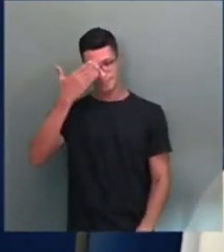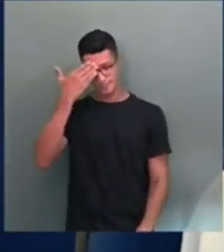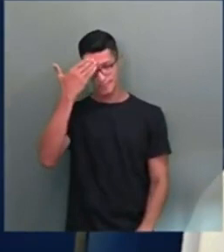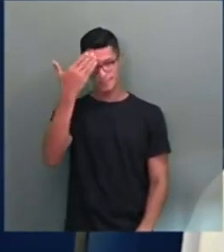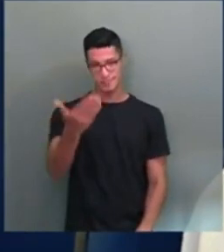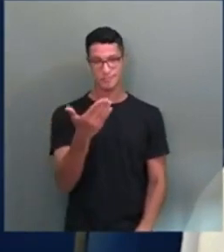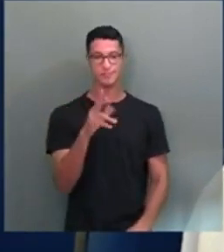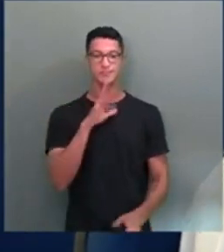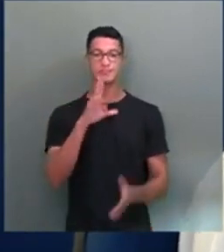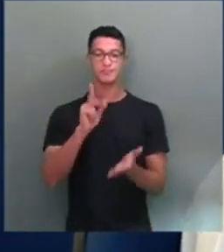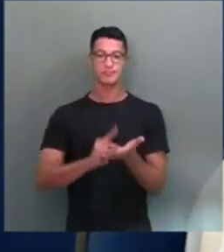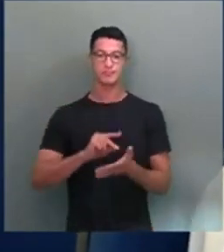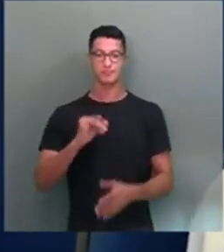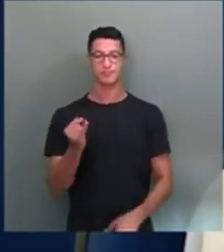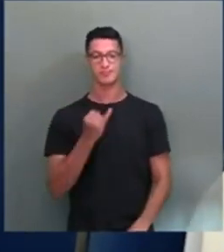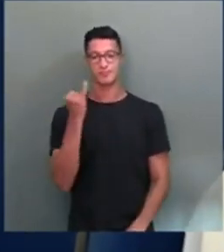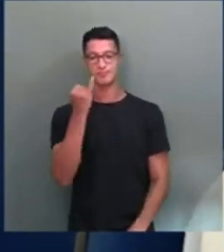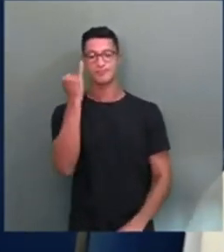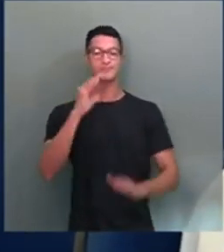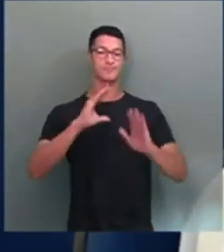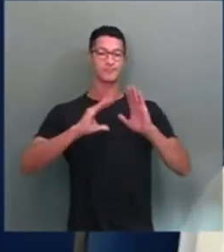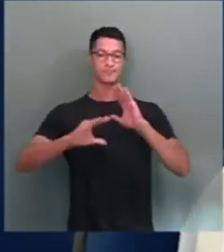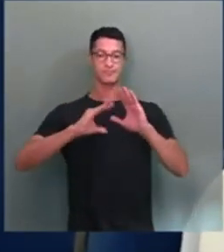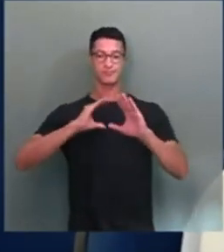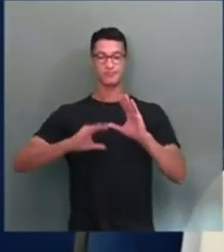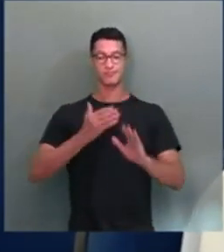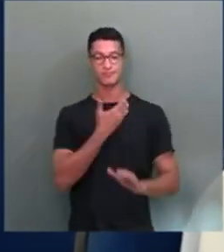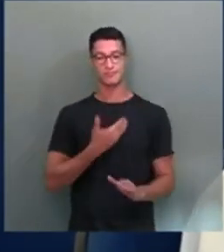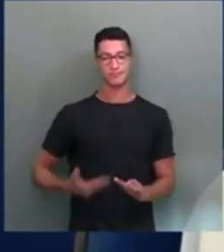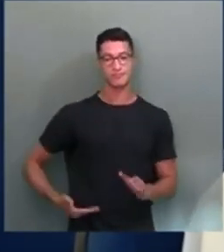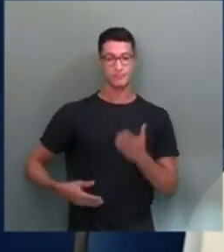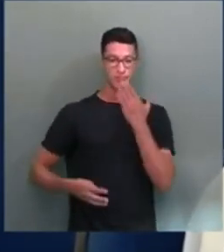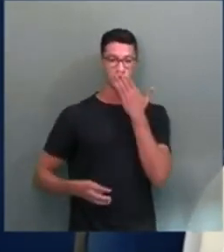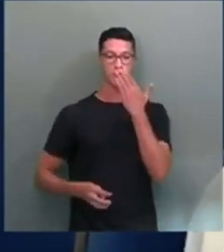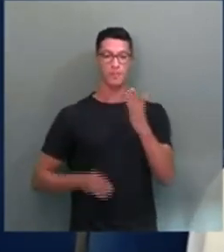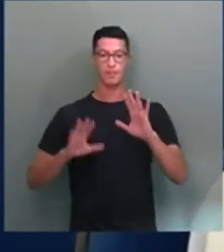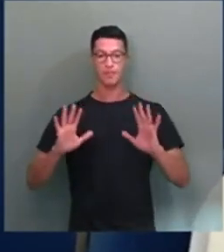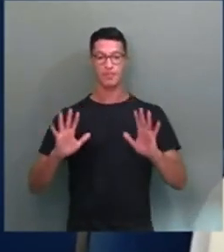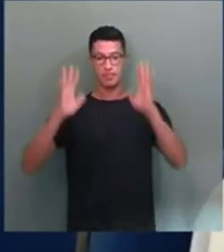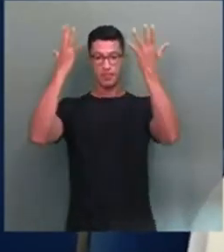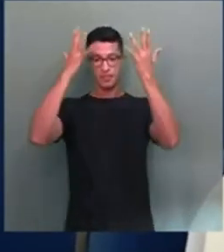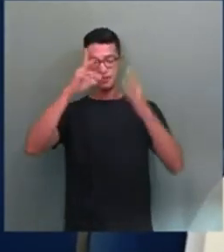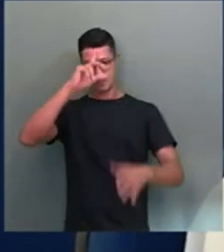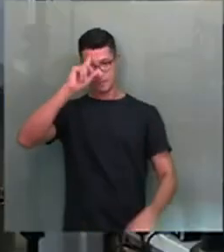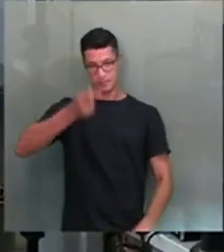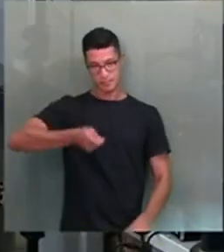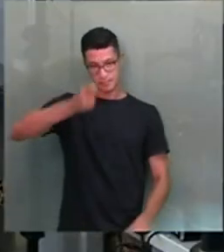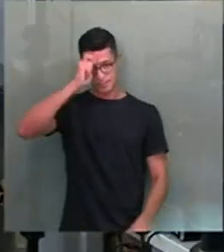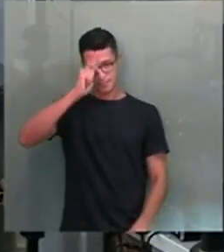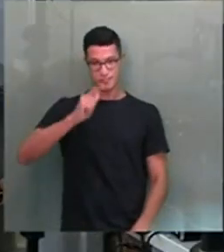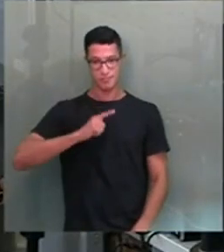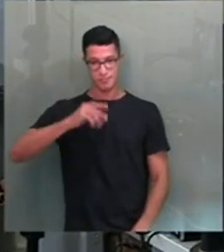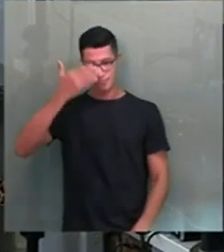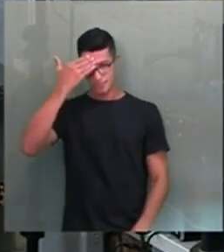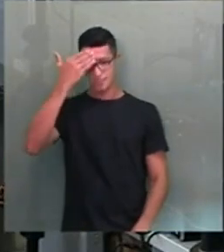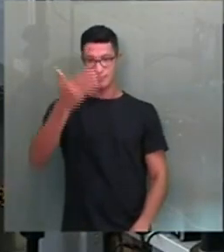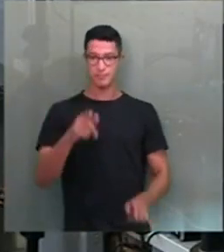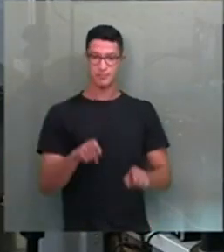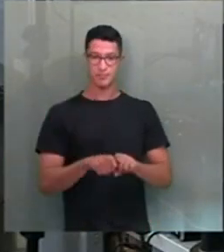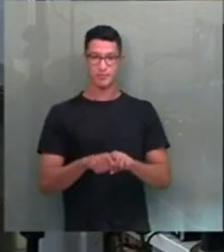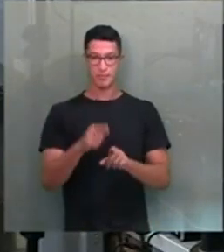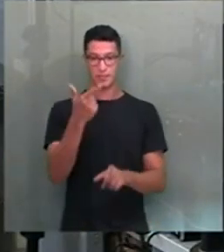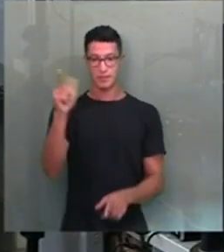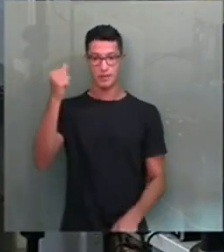por reconhecer a importância da comunicação pública e solicitar a realização desta homenagem. Agradeço ainda aos